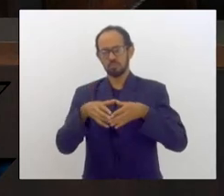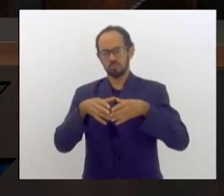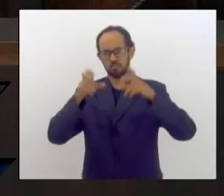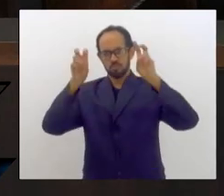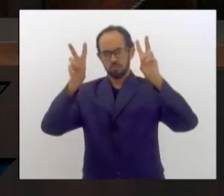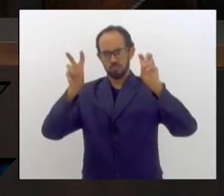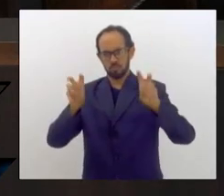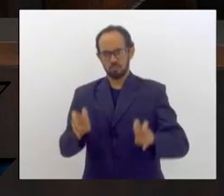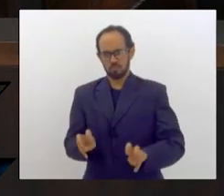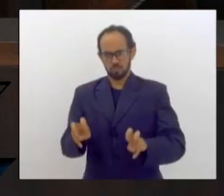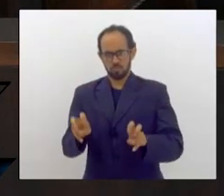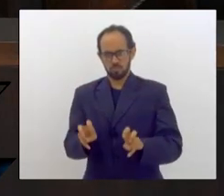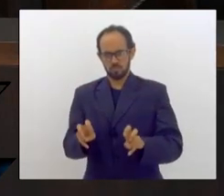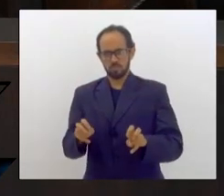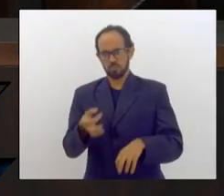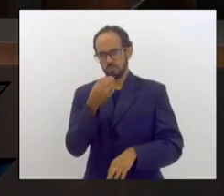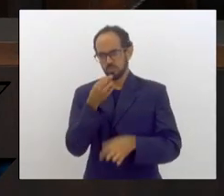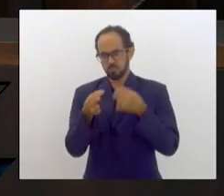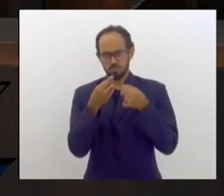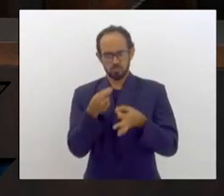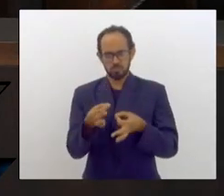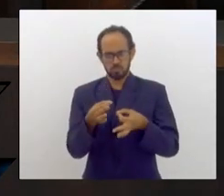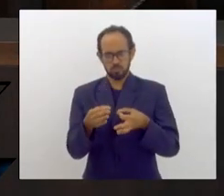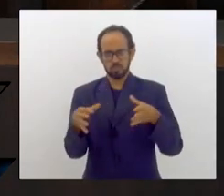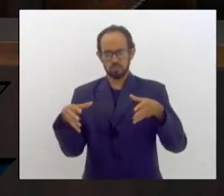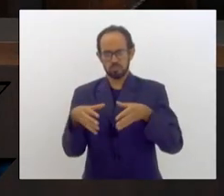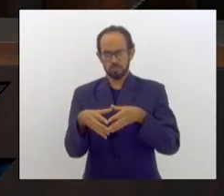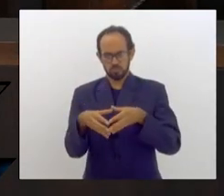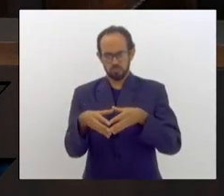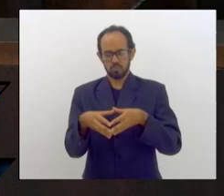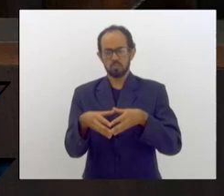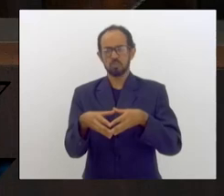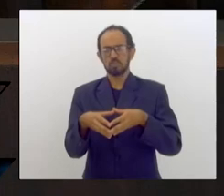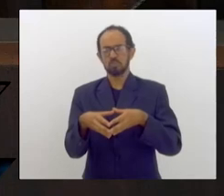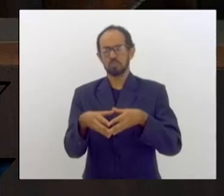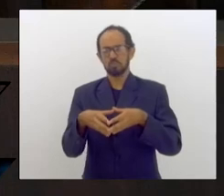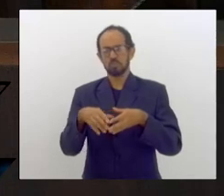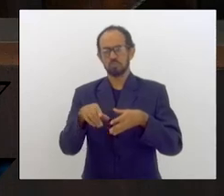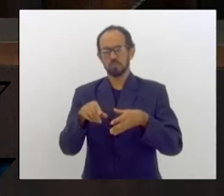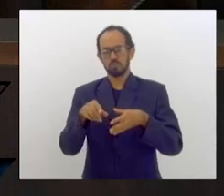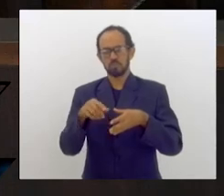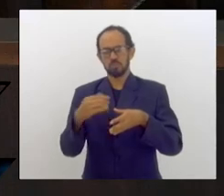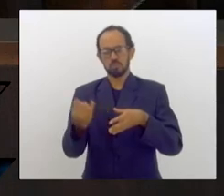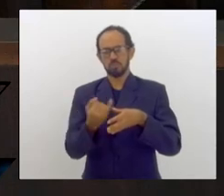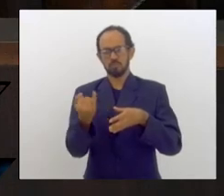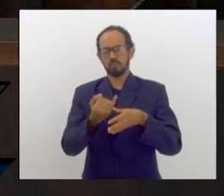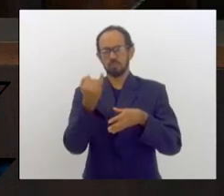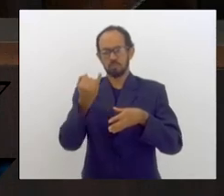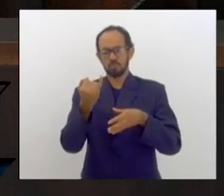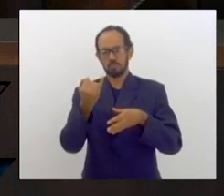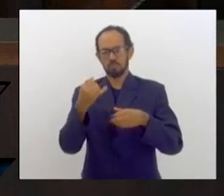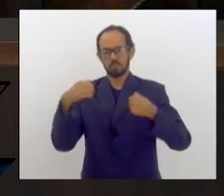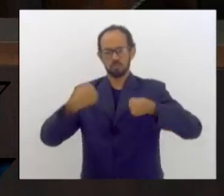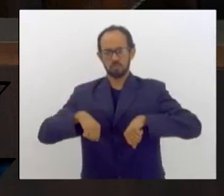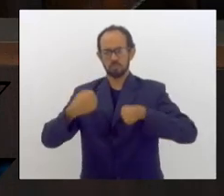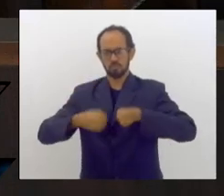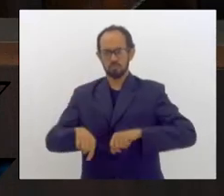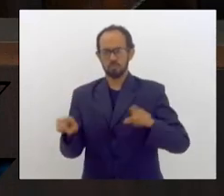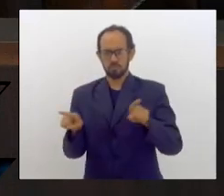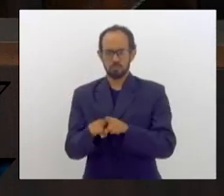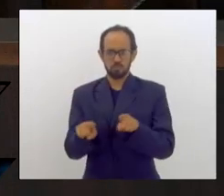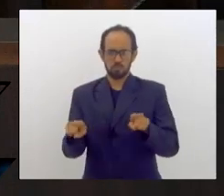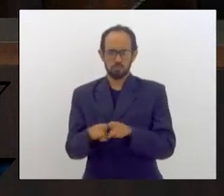sugeridas por essa comissão de inquérito é de suma importância e é preciso que se